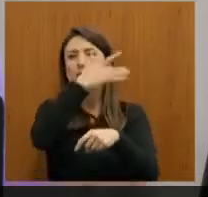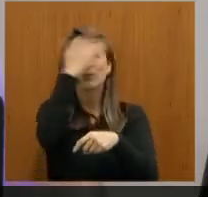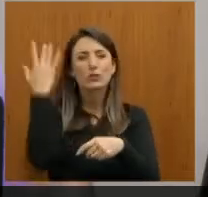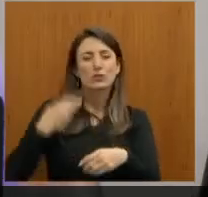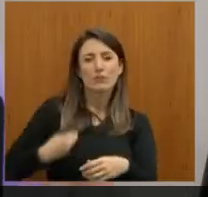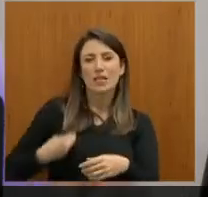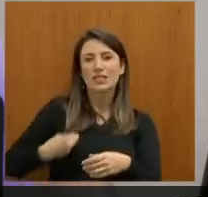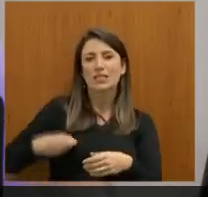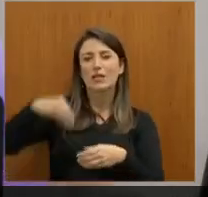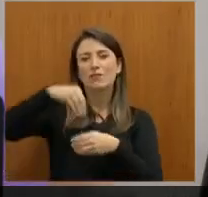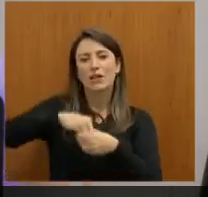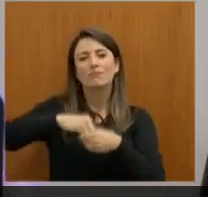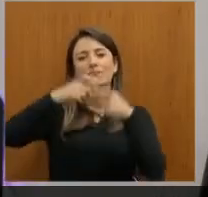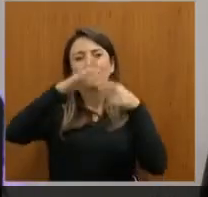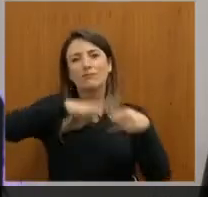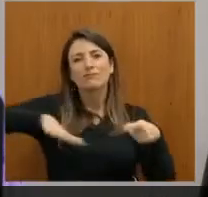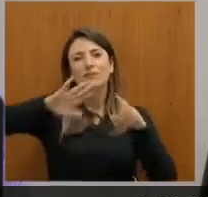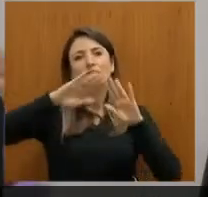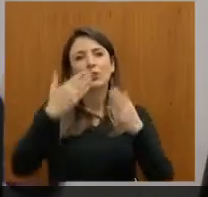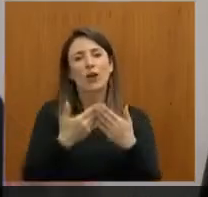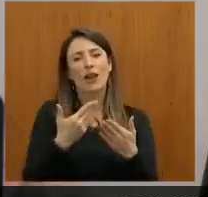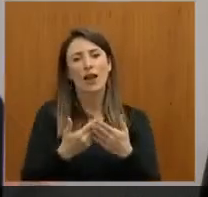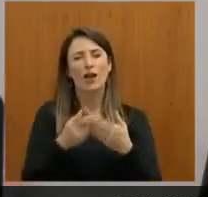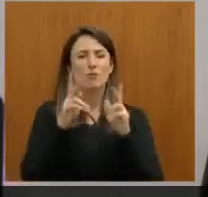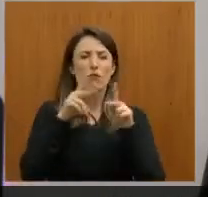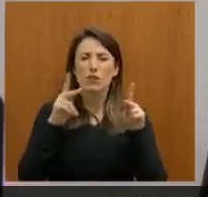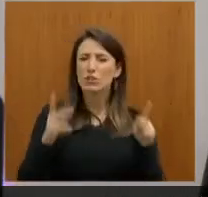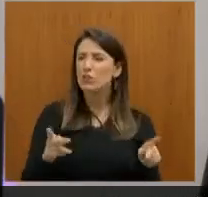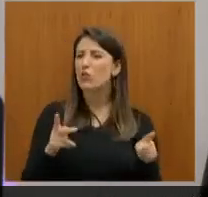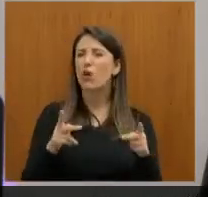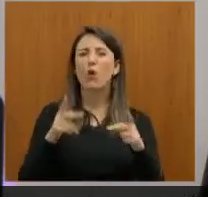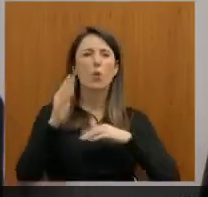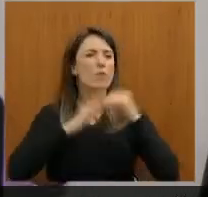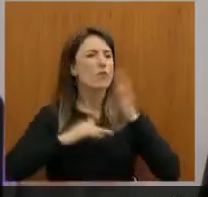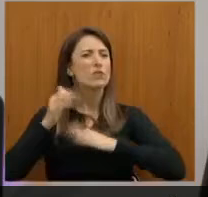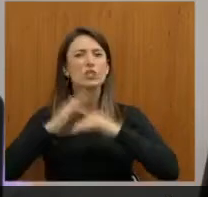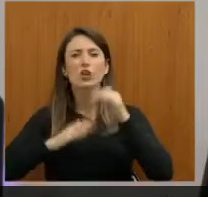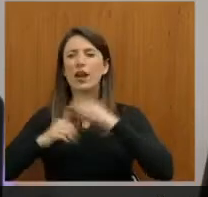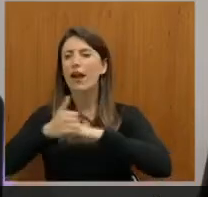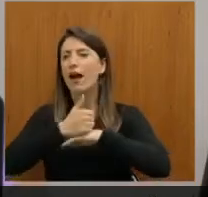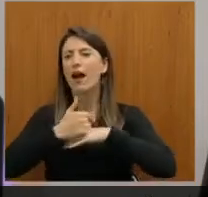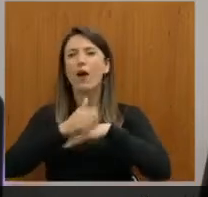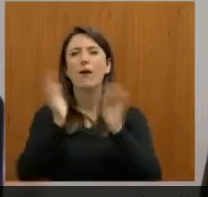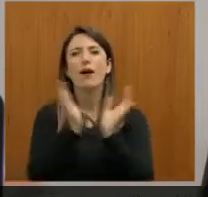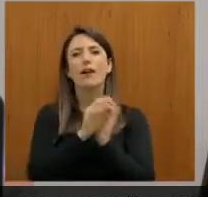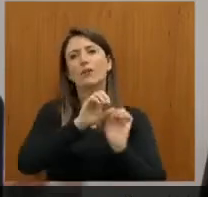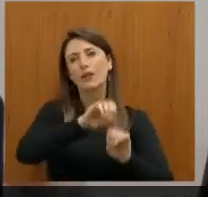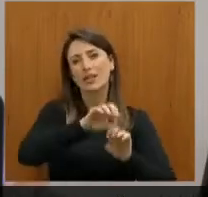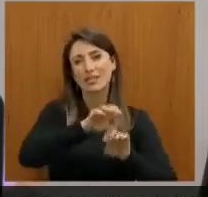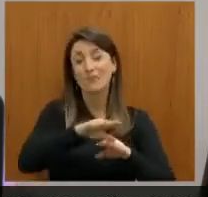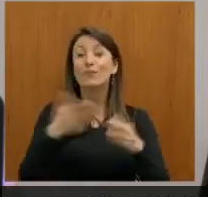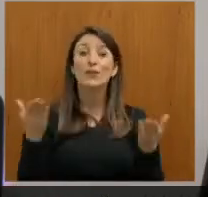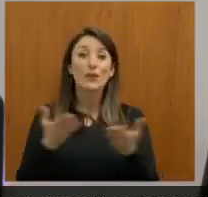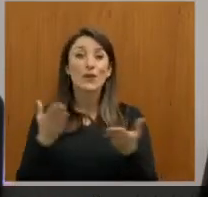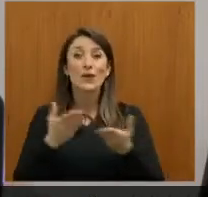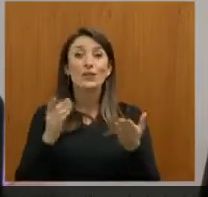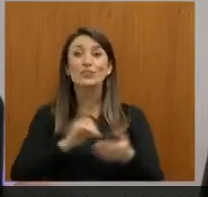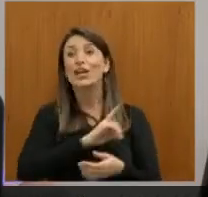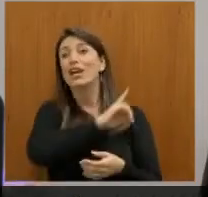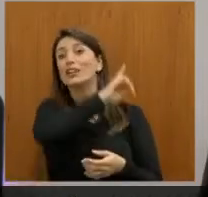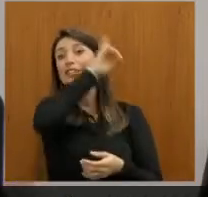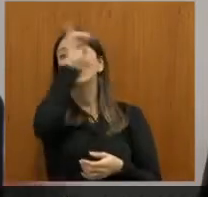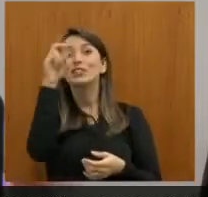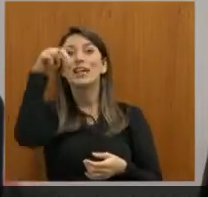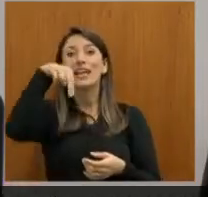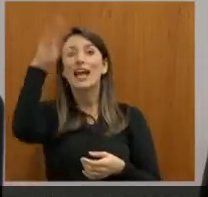né que passa pelo professor e por todos os profissionais da educação e hoje inclusive é dia nacional dos profissionais